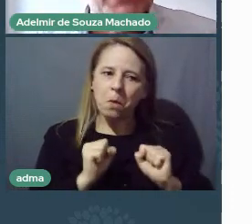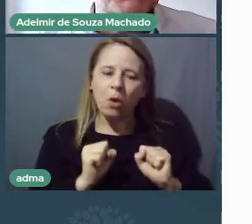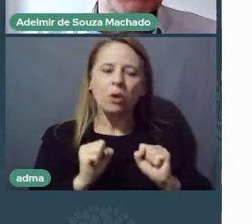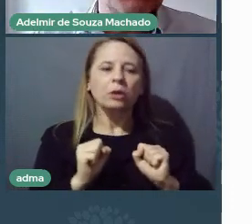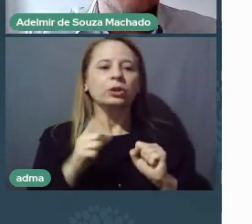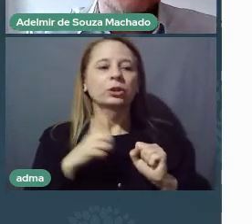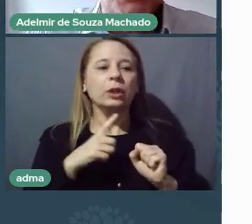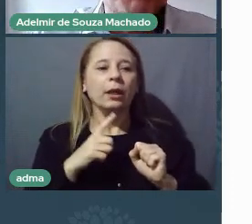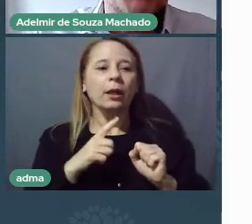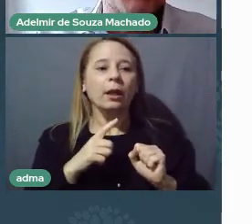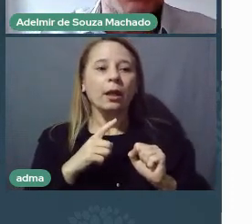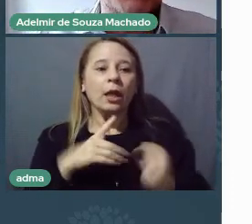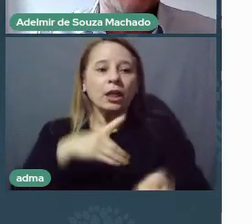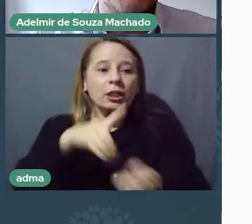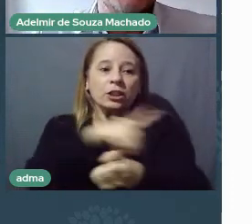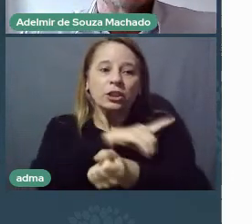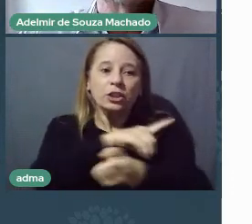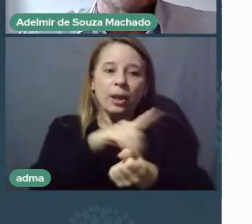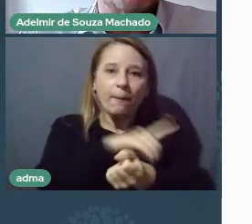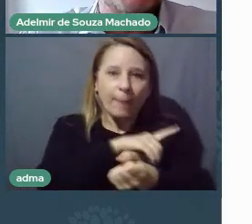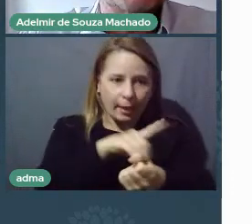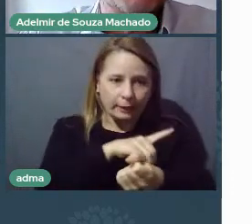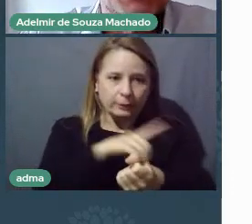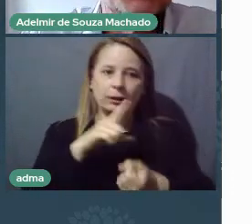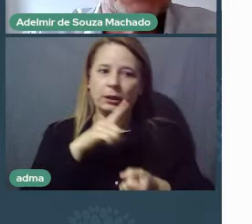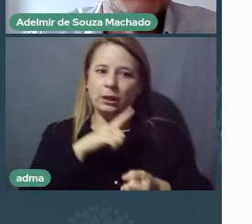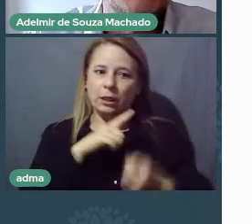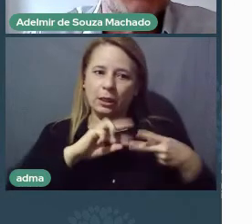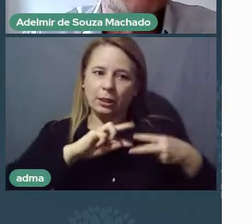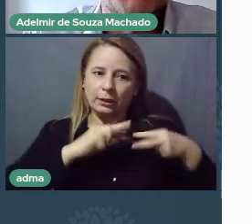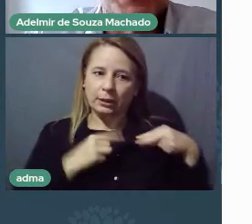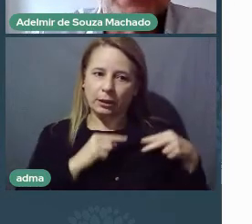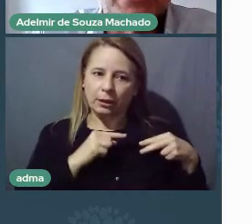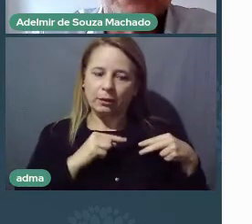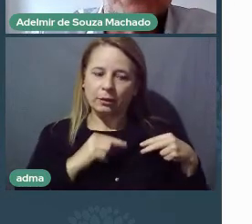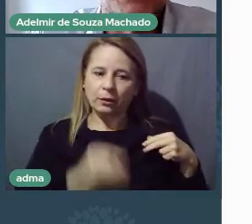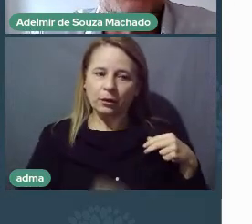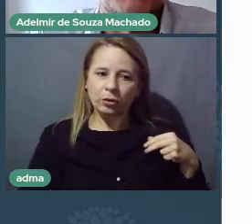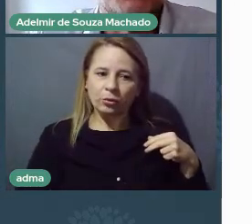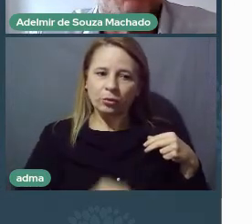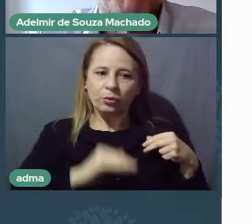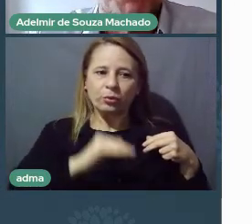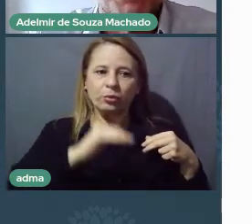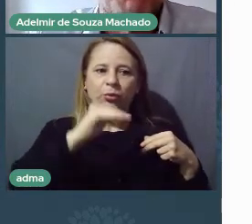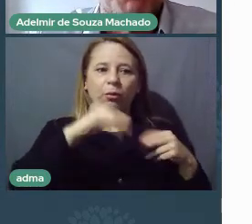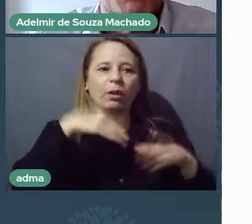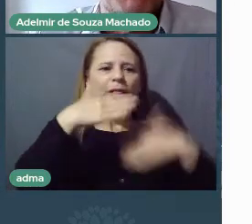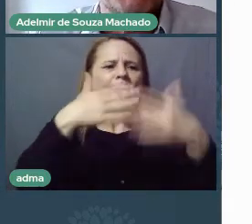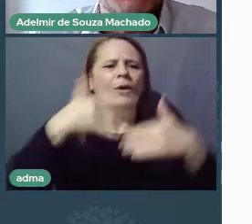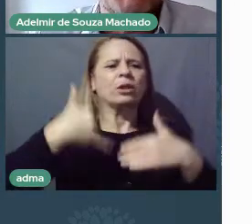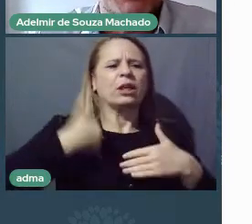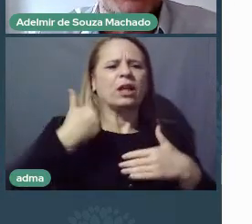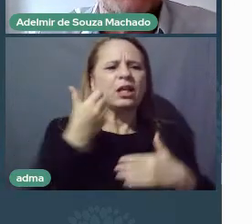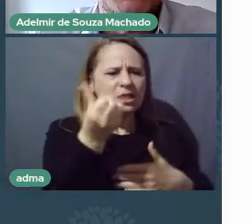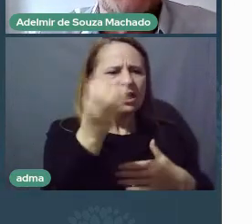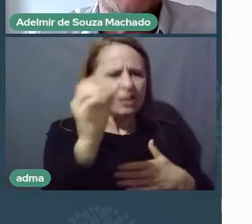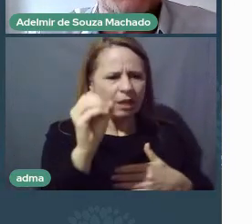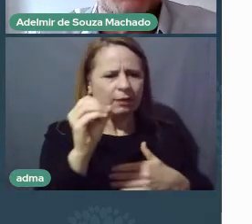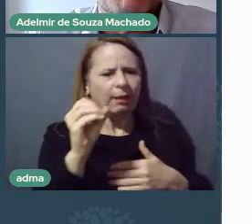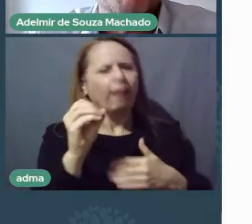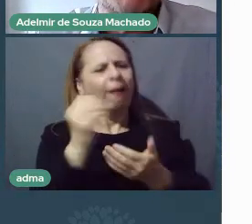para diabetes, mas eu só me tornarei diabético lá adiante, aos 50, 60 anos. Tá? Eu tenho